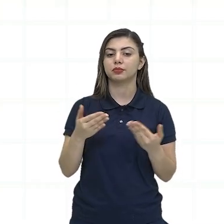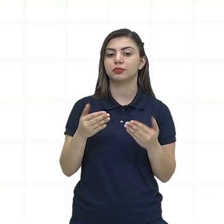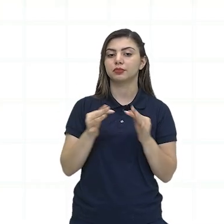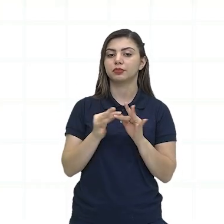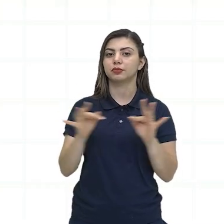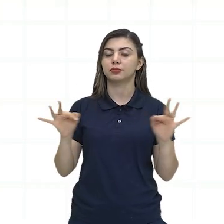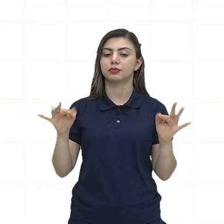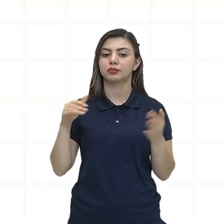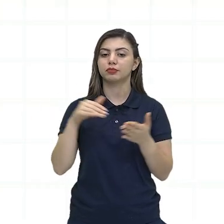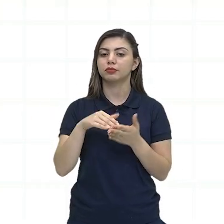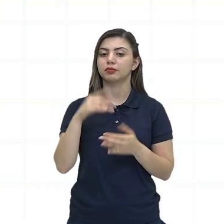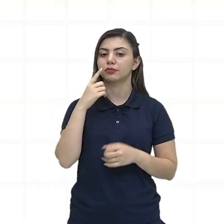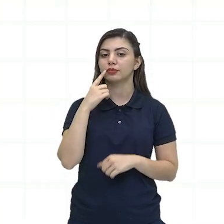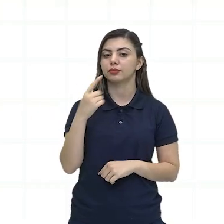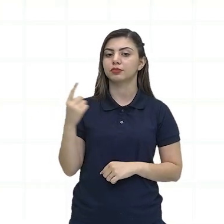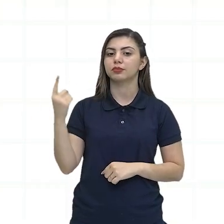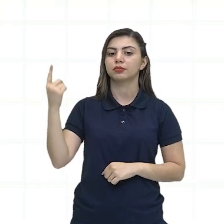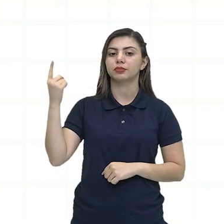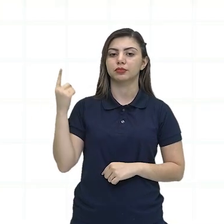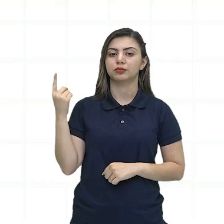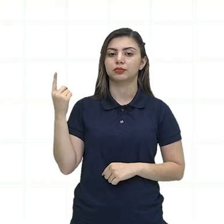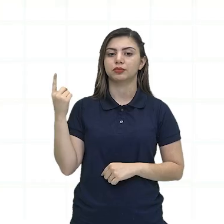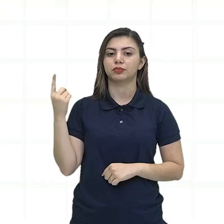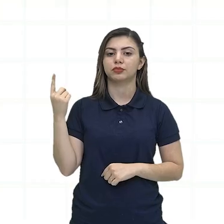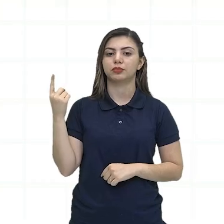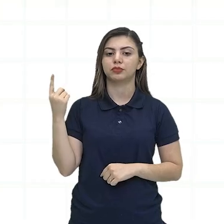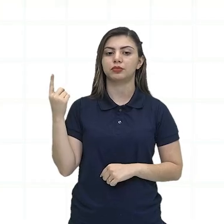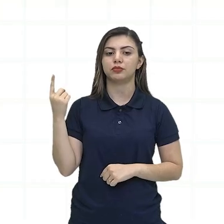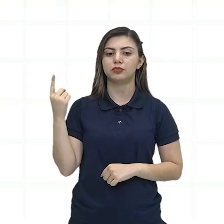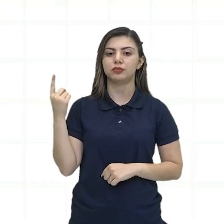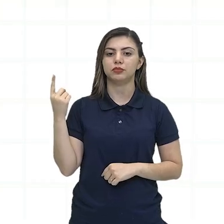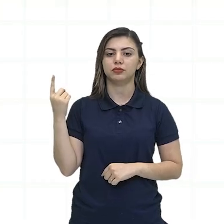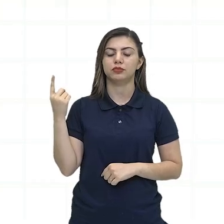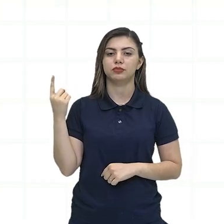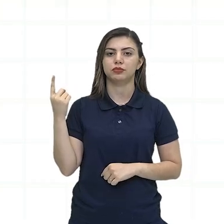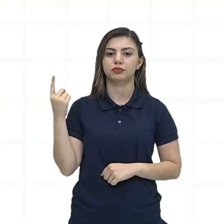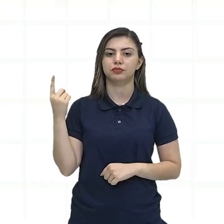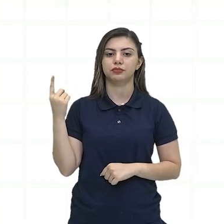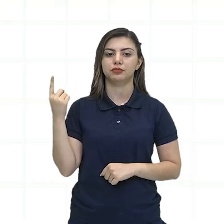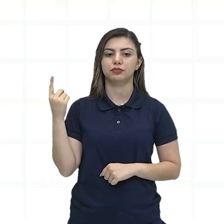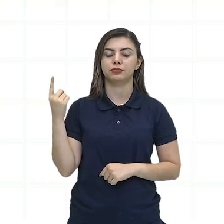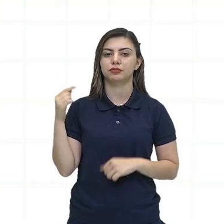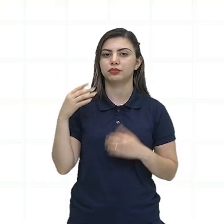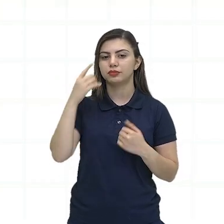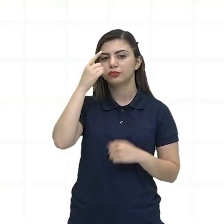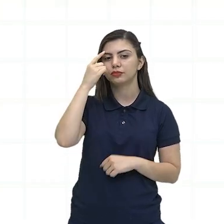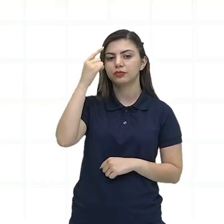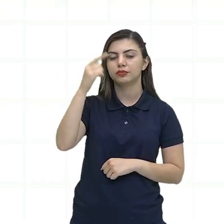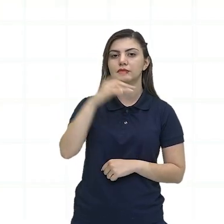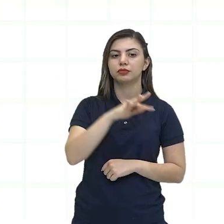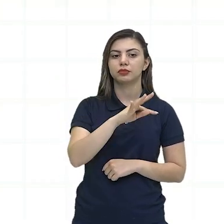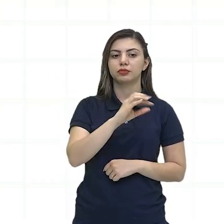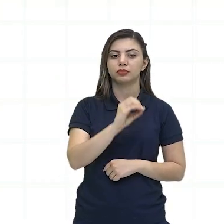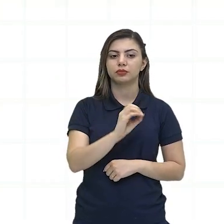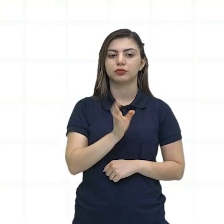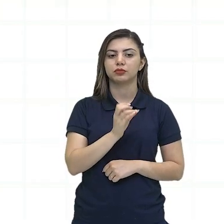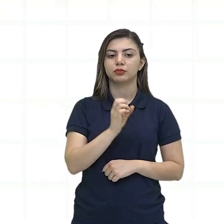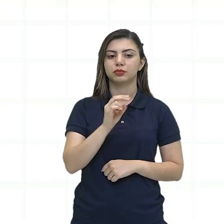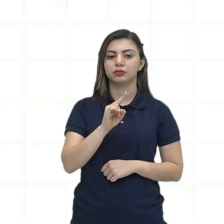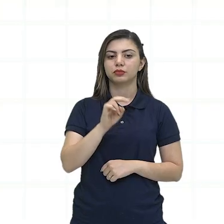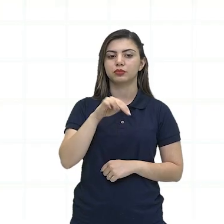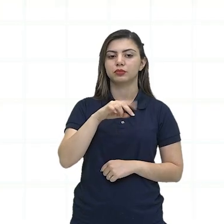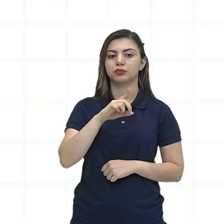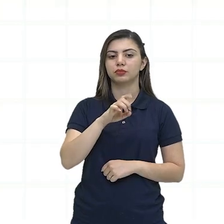you understand me? Do you understand me? Nós vimos que to understand é